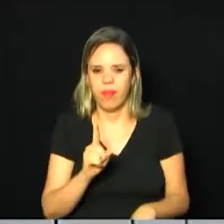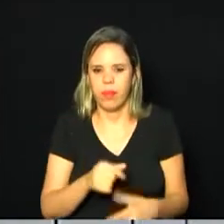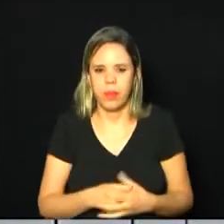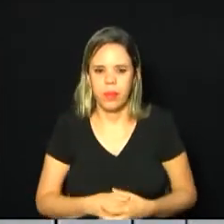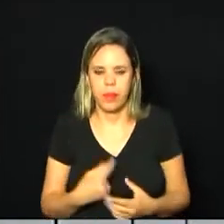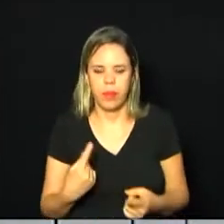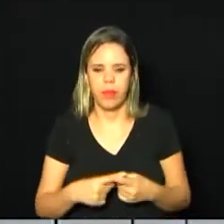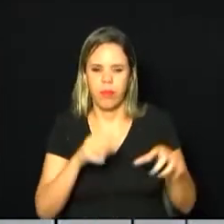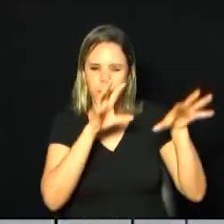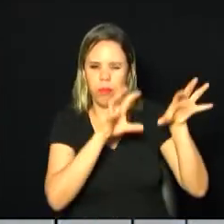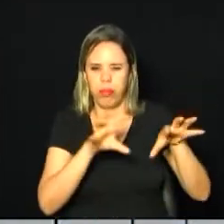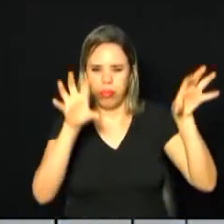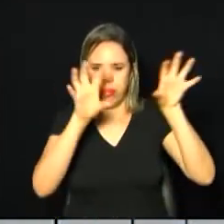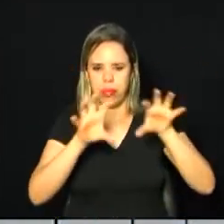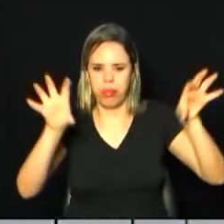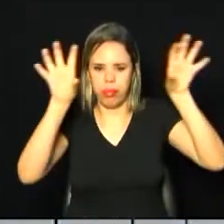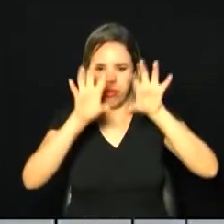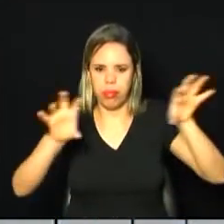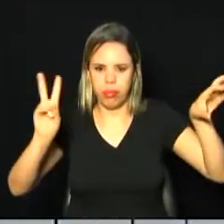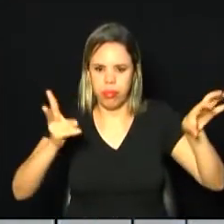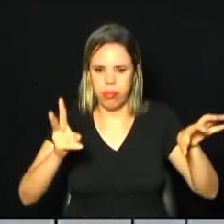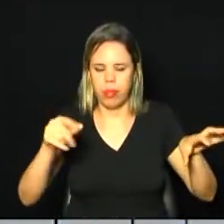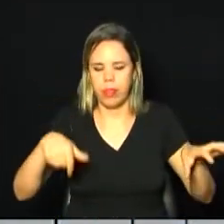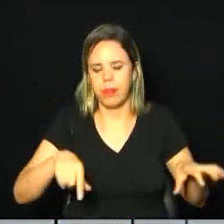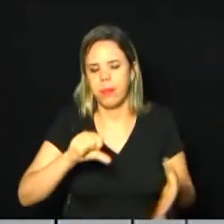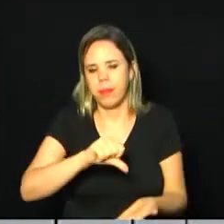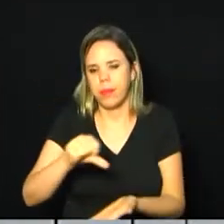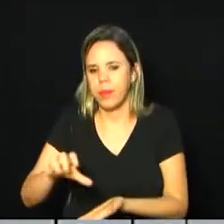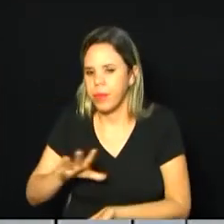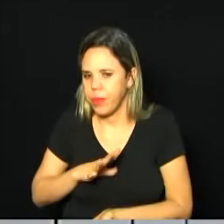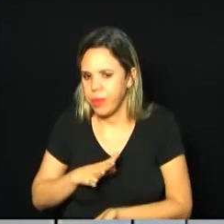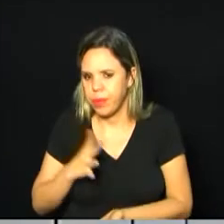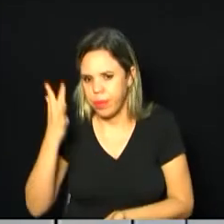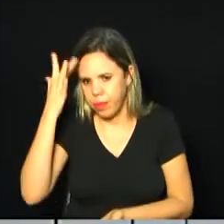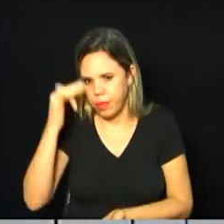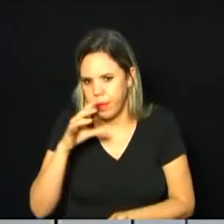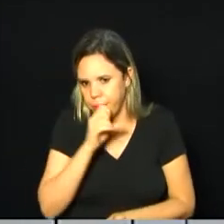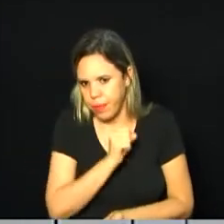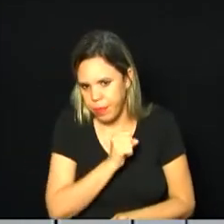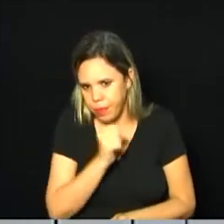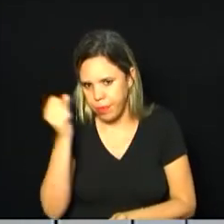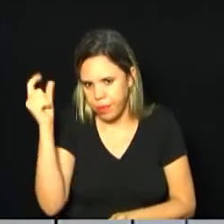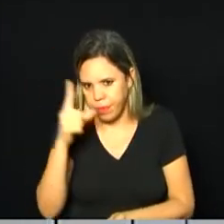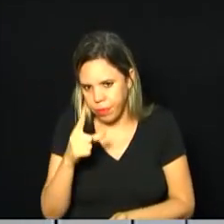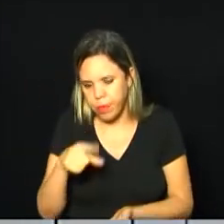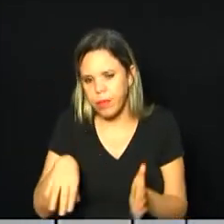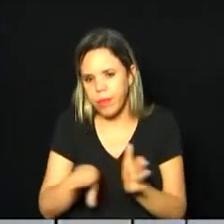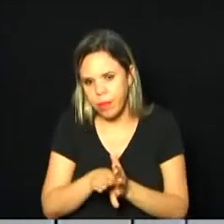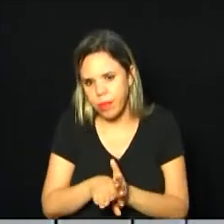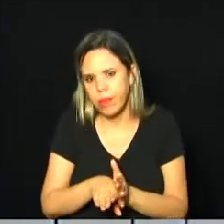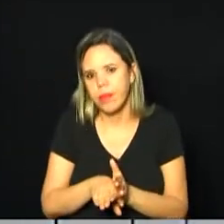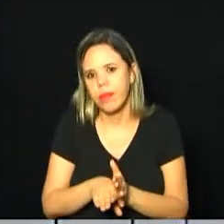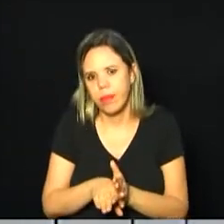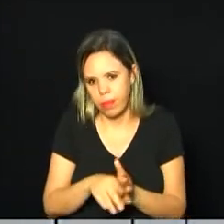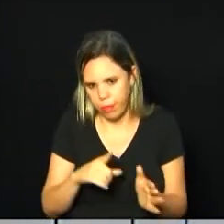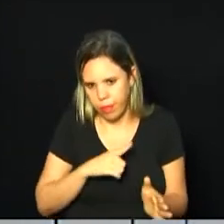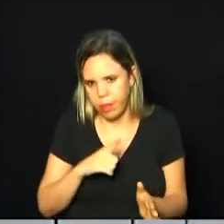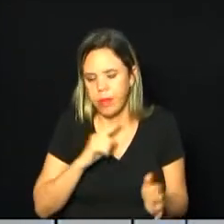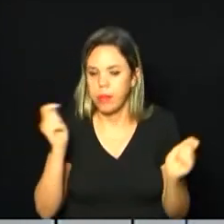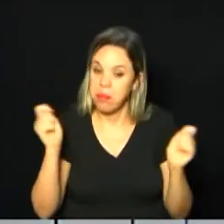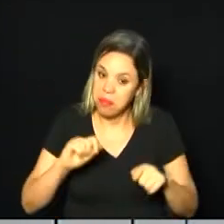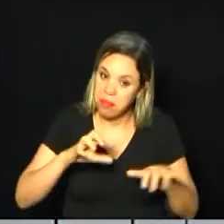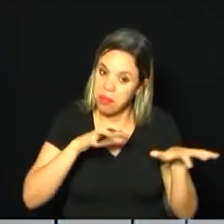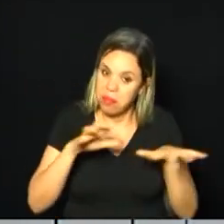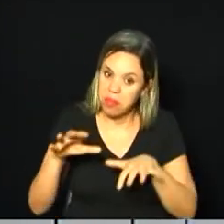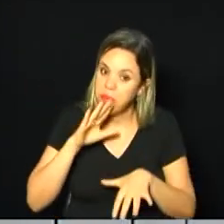não viu porque a nebulosidade continuar alto aqui na região Amanhã sábado sol chega a aparecer mas tem previsão